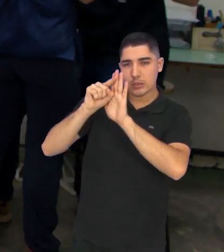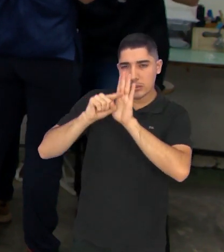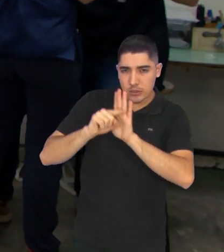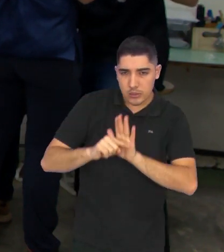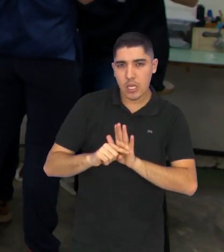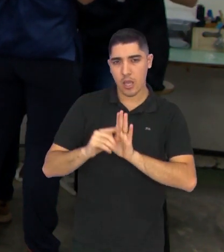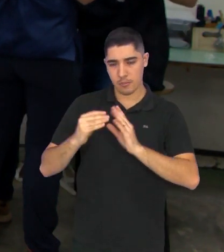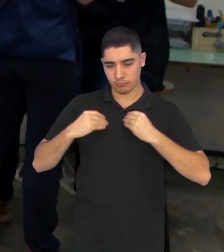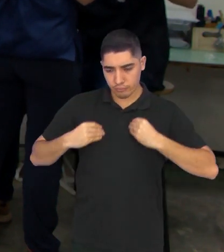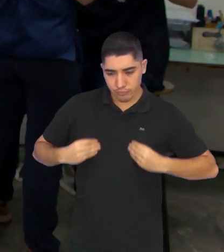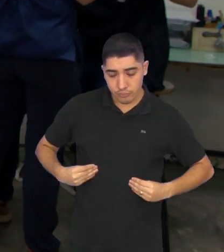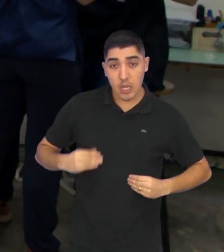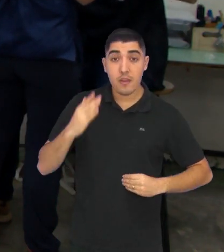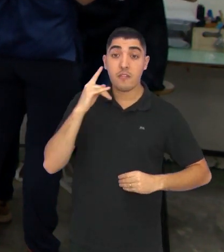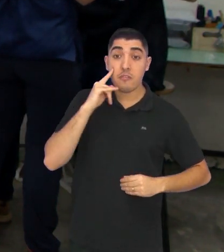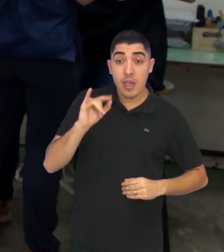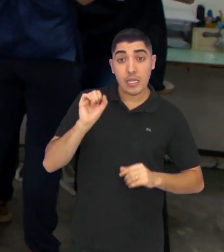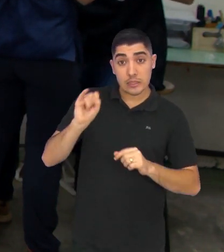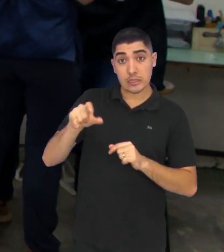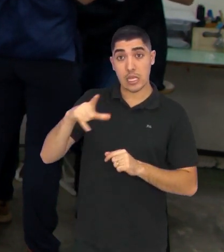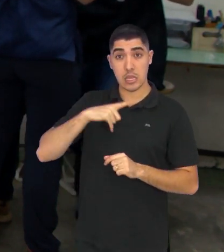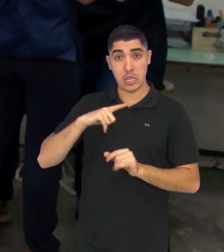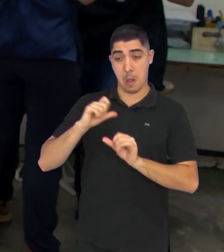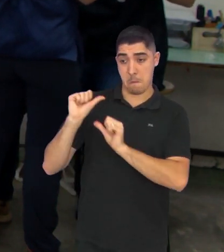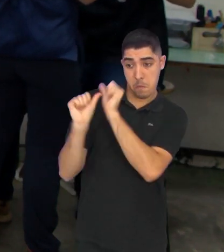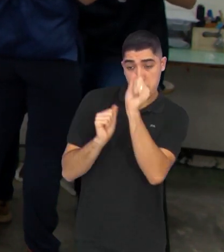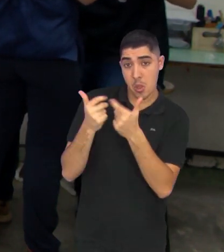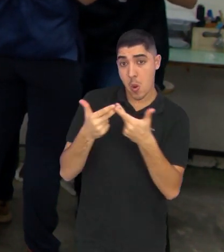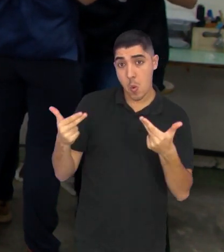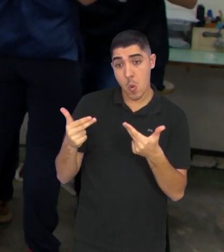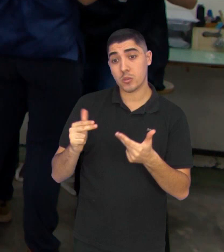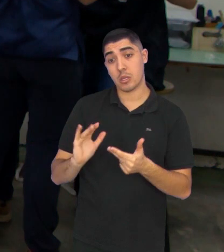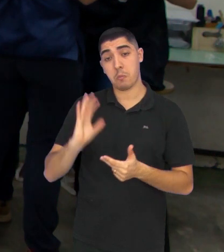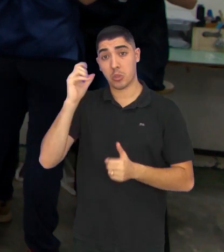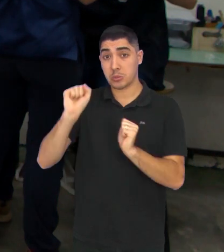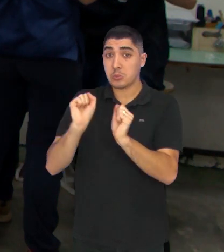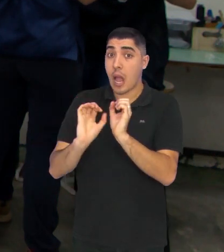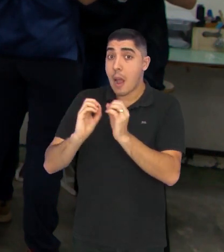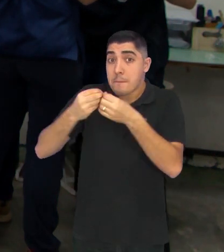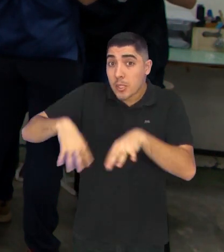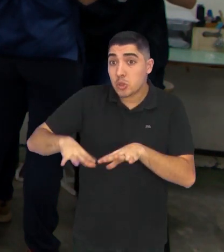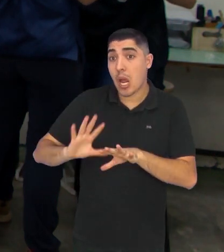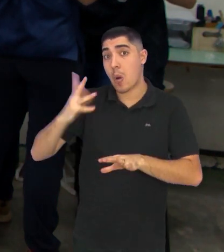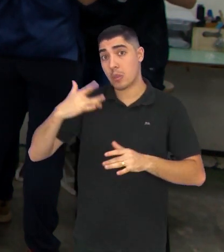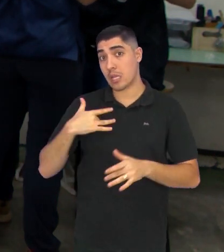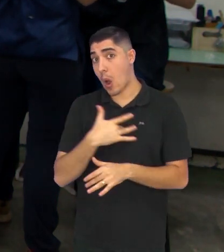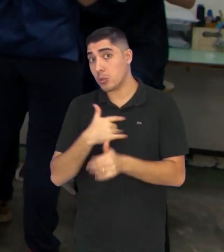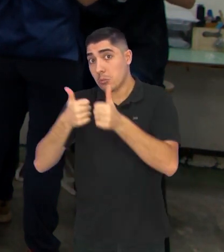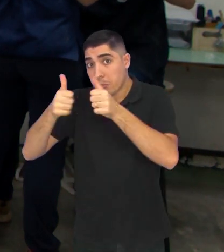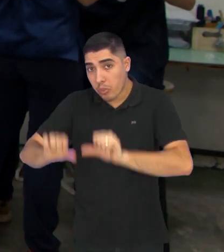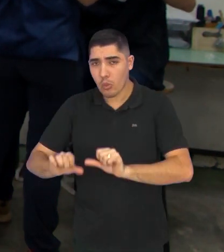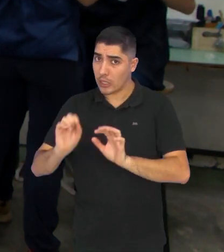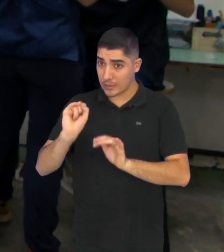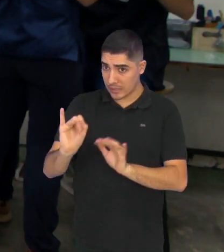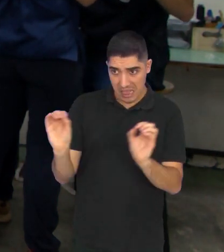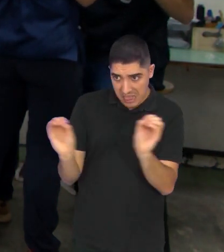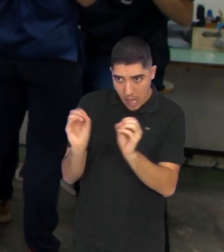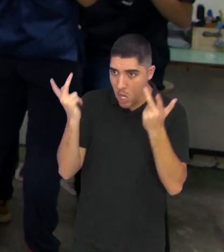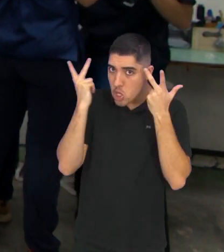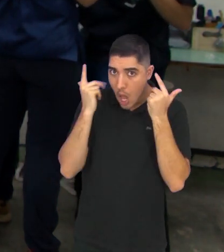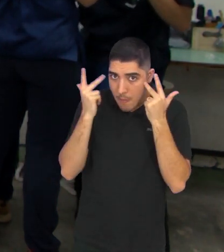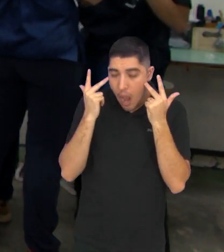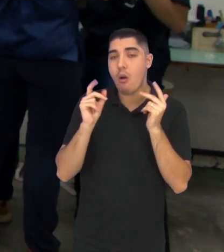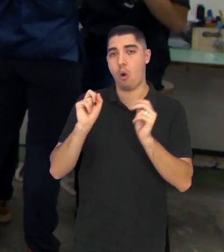vê se tem alguma alteração, né, que comprometa a integridade do animal. Caso não tenha, a gente já passa para o setor